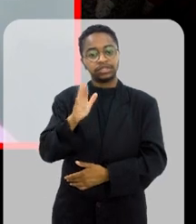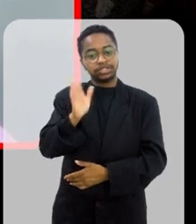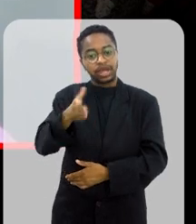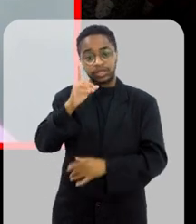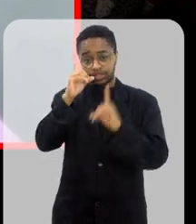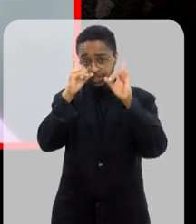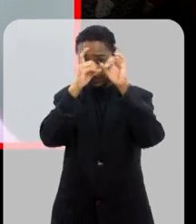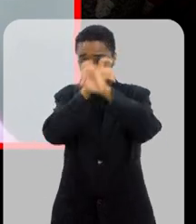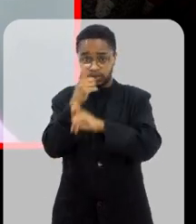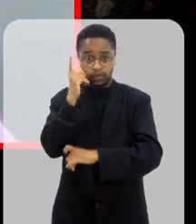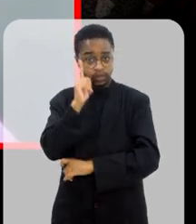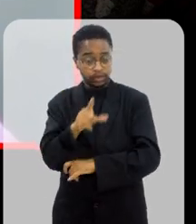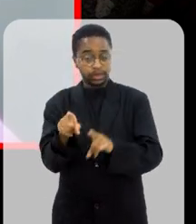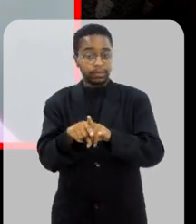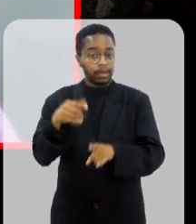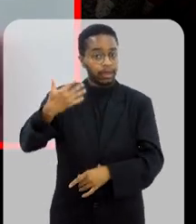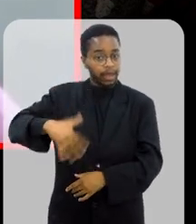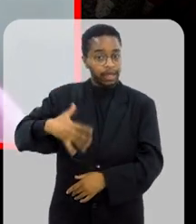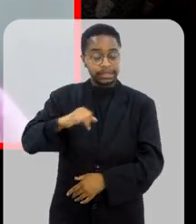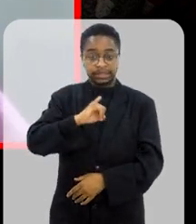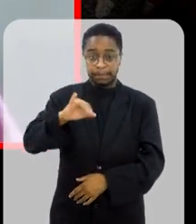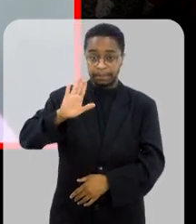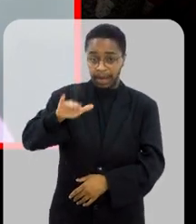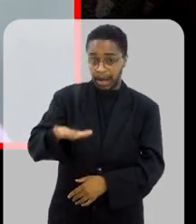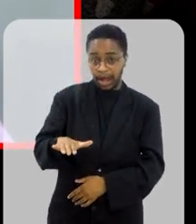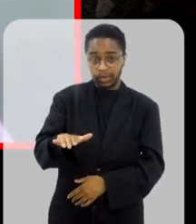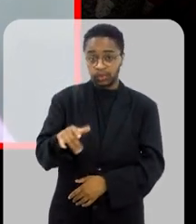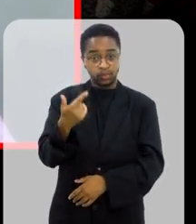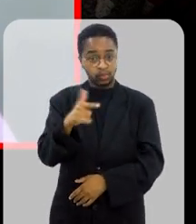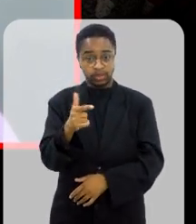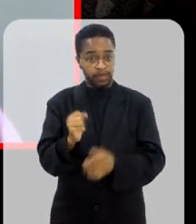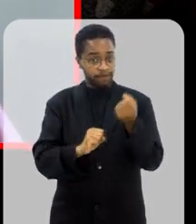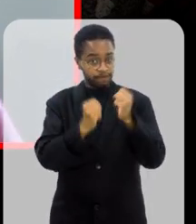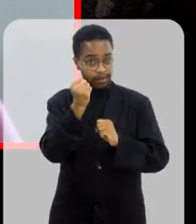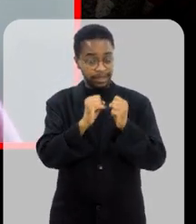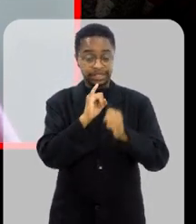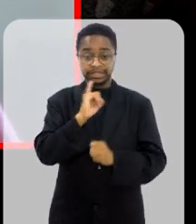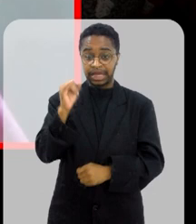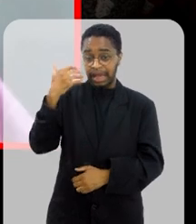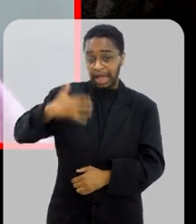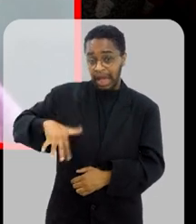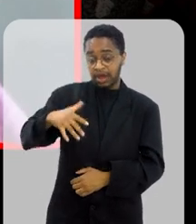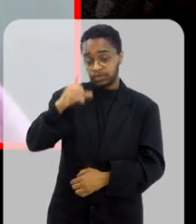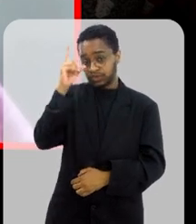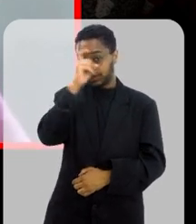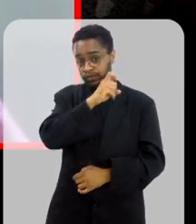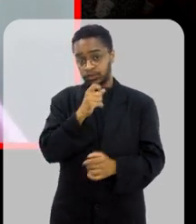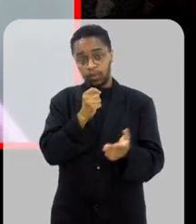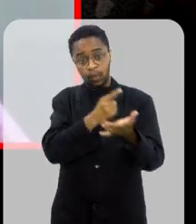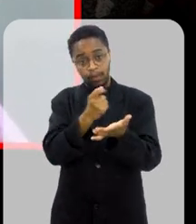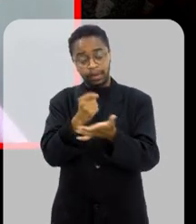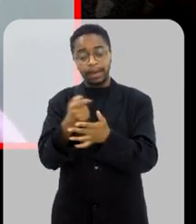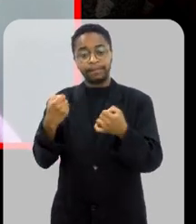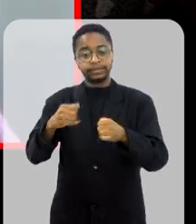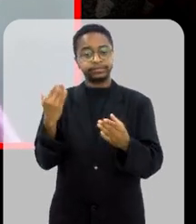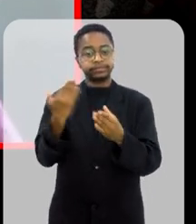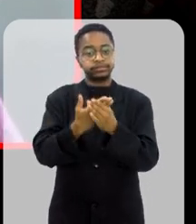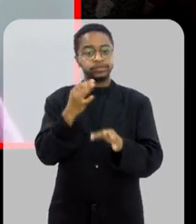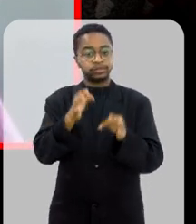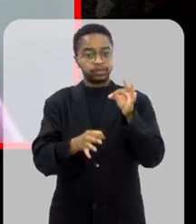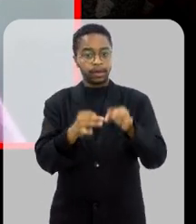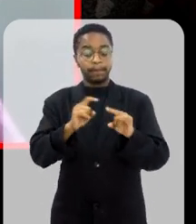de conseguir e caros, né? Quando é barato, não produz. Quando é caro, é difícil de comprar, tem que entrar